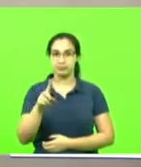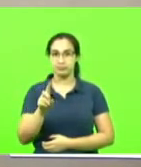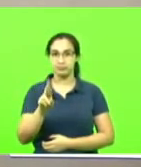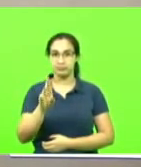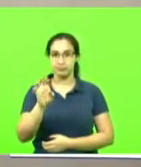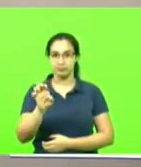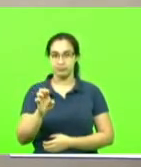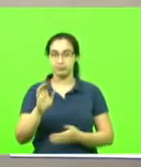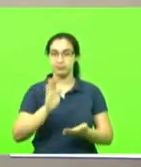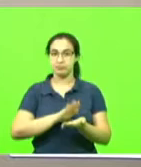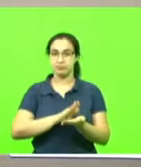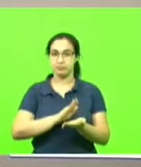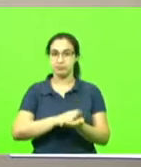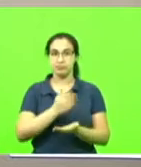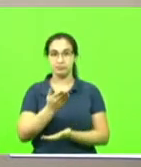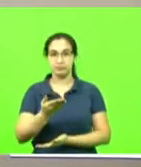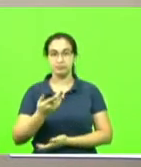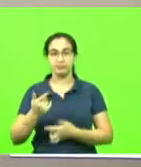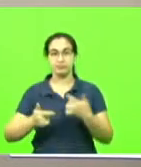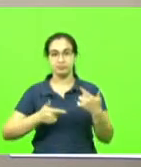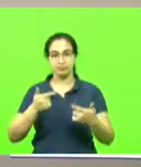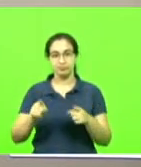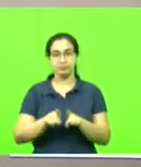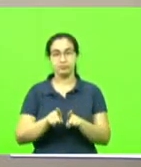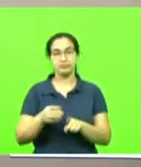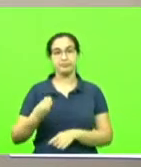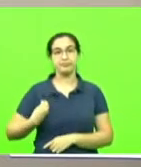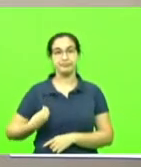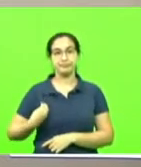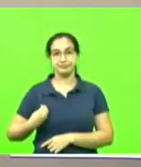aplausos à sua vida e trabalho. Em discussão?